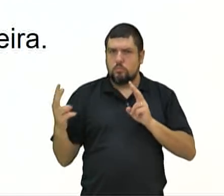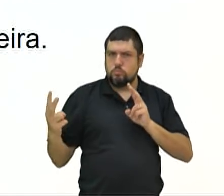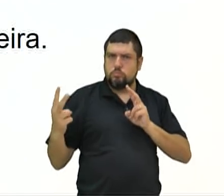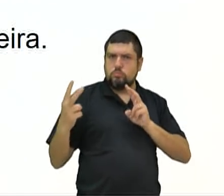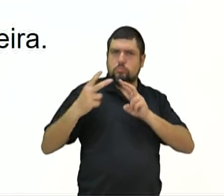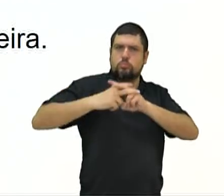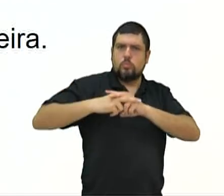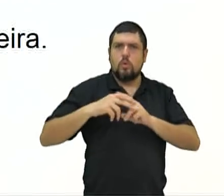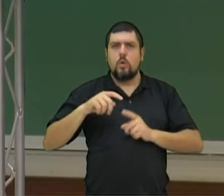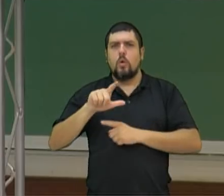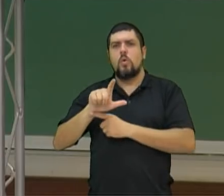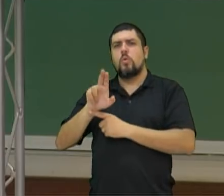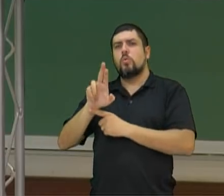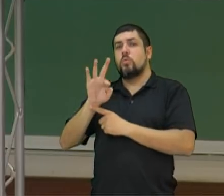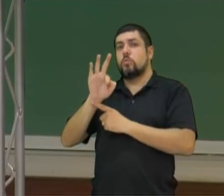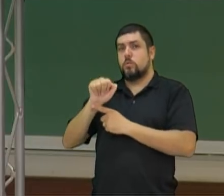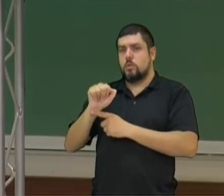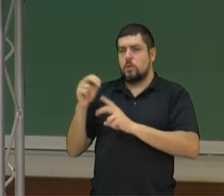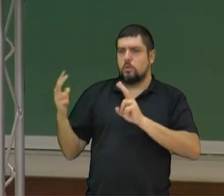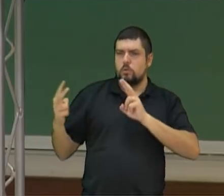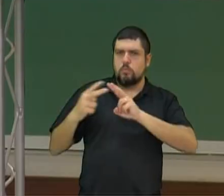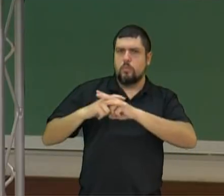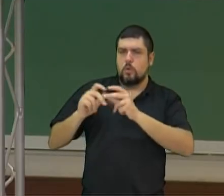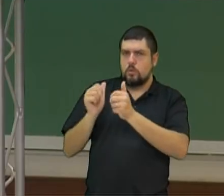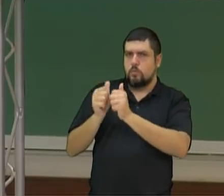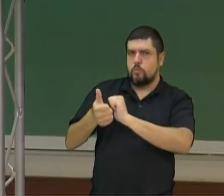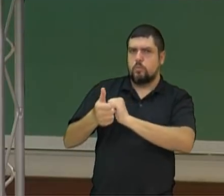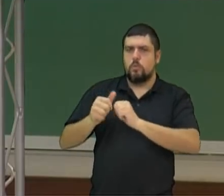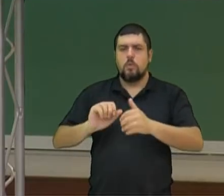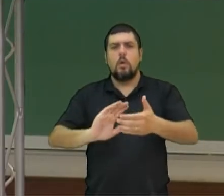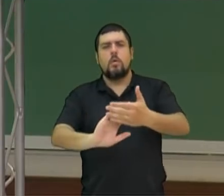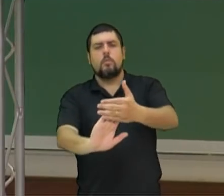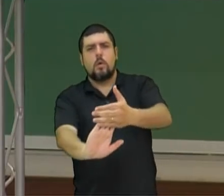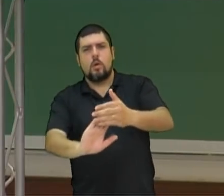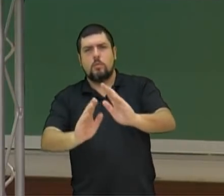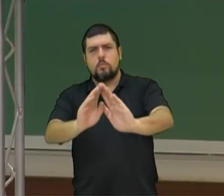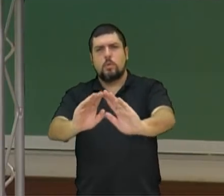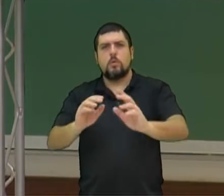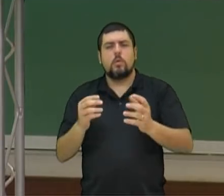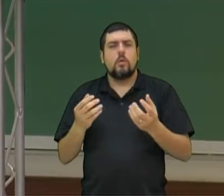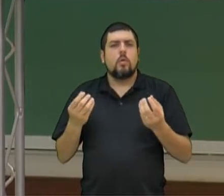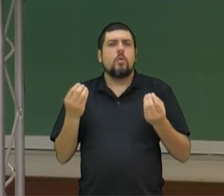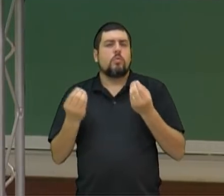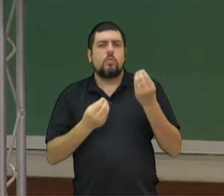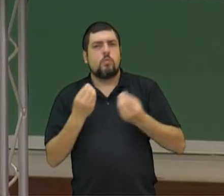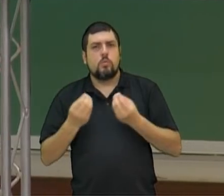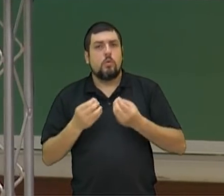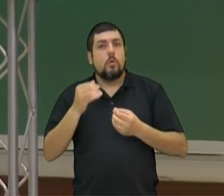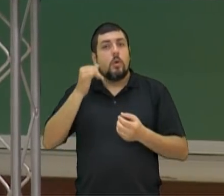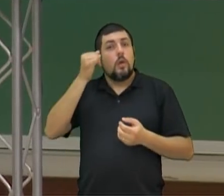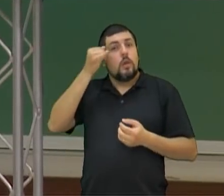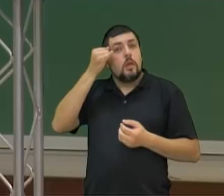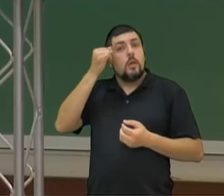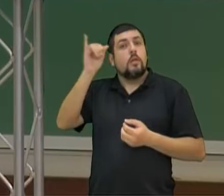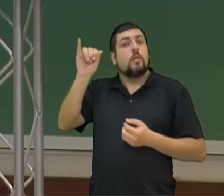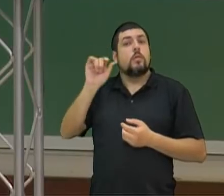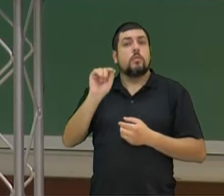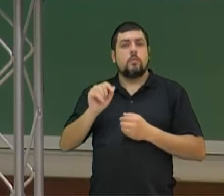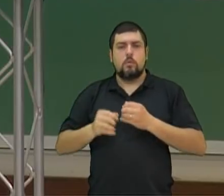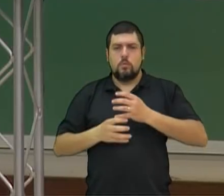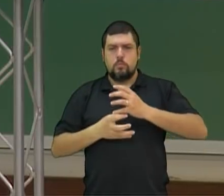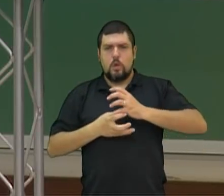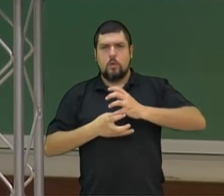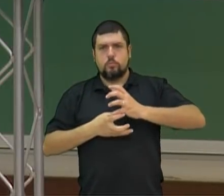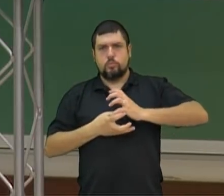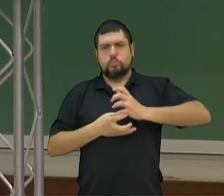um esporte, ou fazer uma atividade, ao alongar o meu corpo, né, eu estou evitando que minha coluna